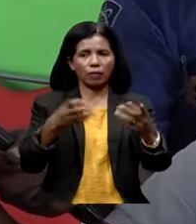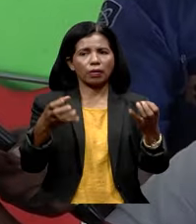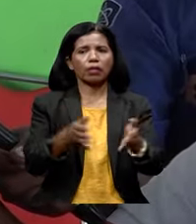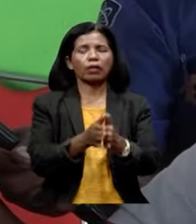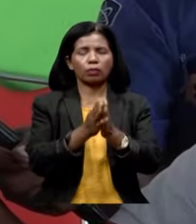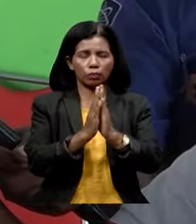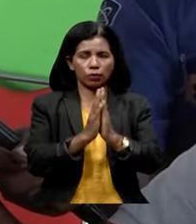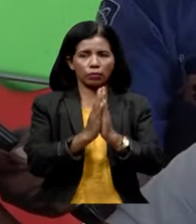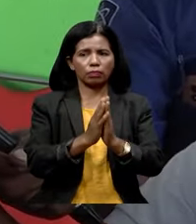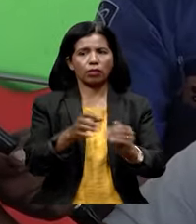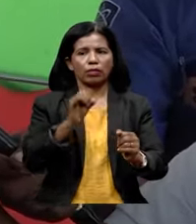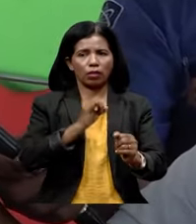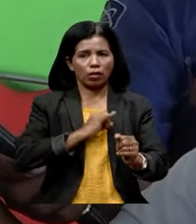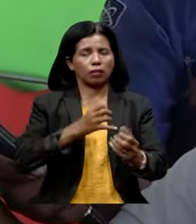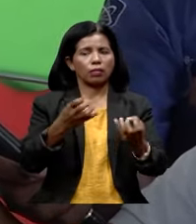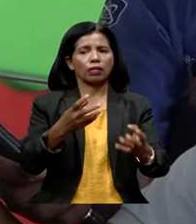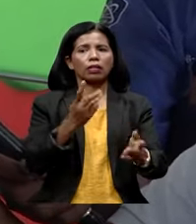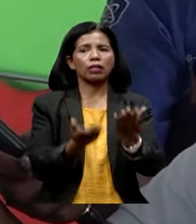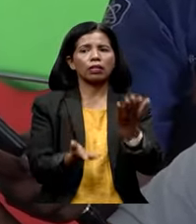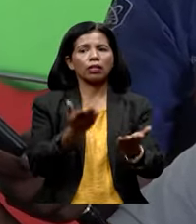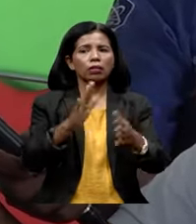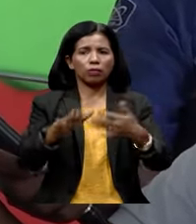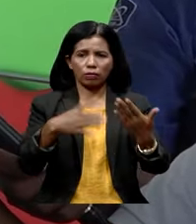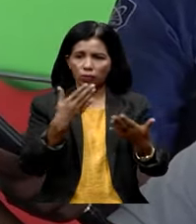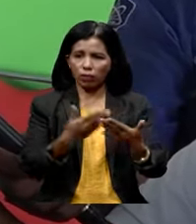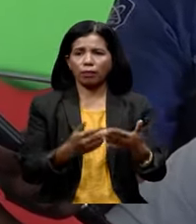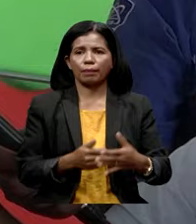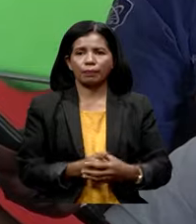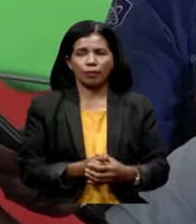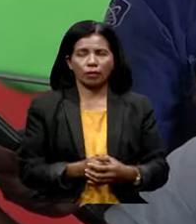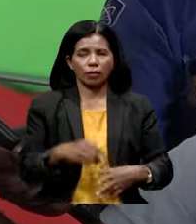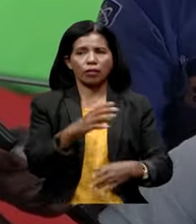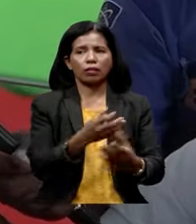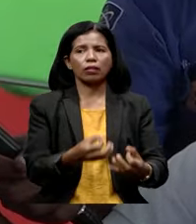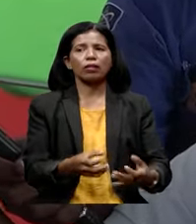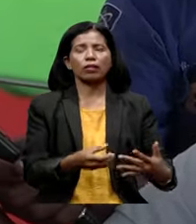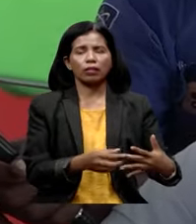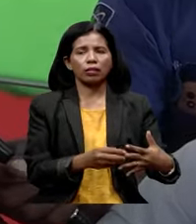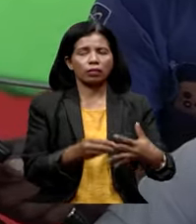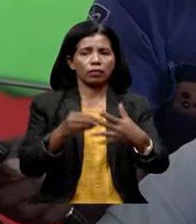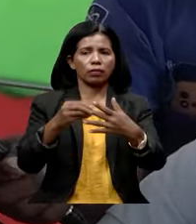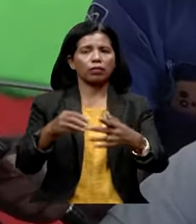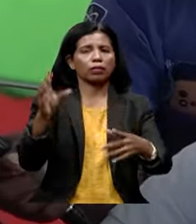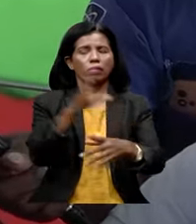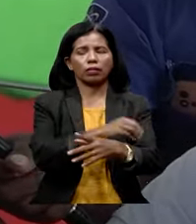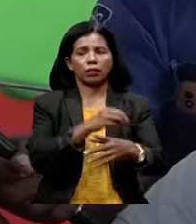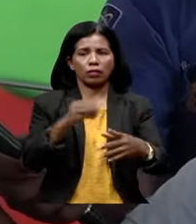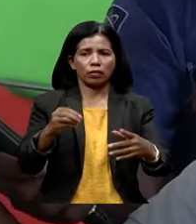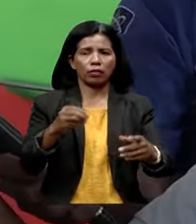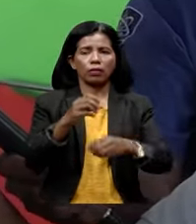win-win, e teto, guarda todo, importante ali o comportamento preso,